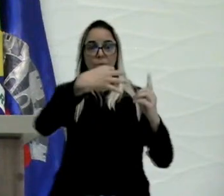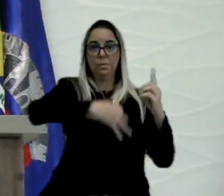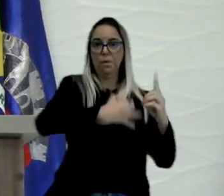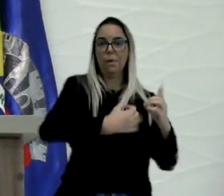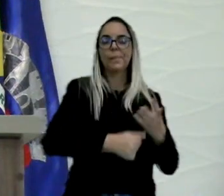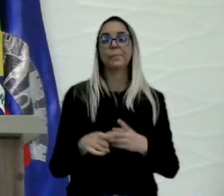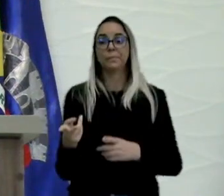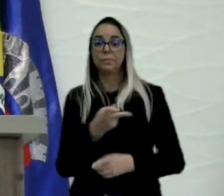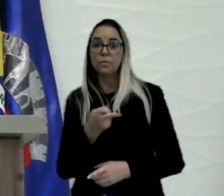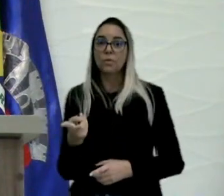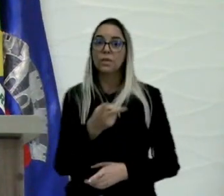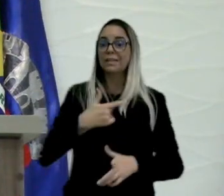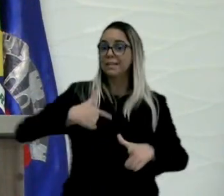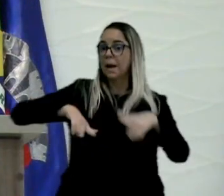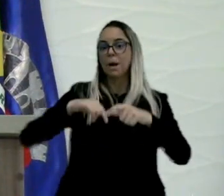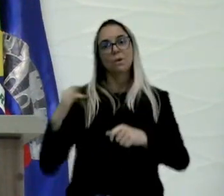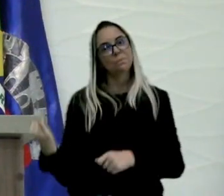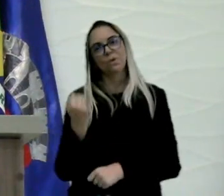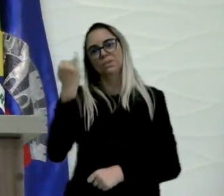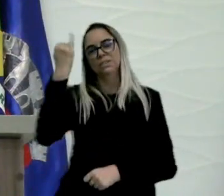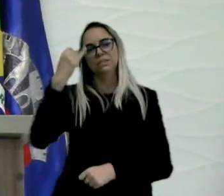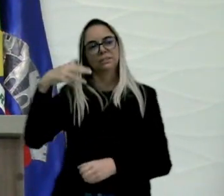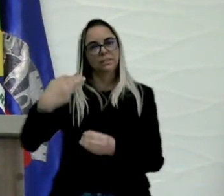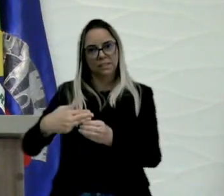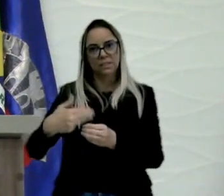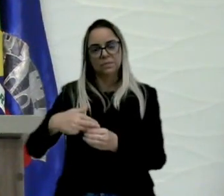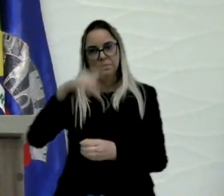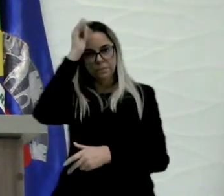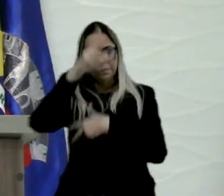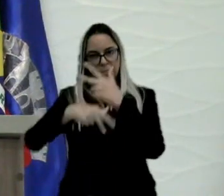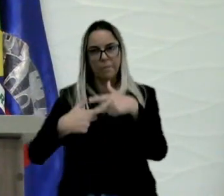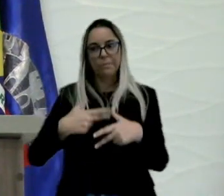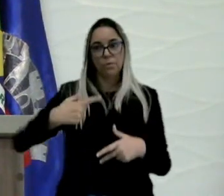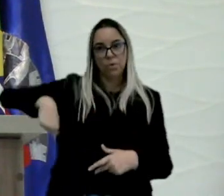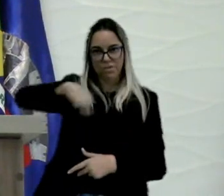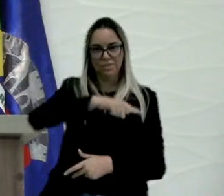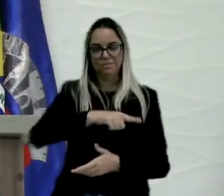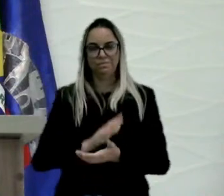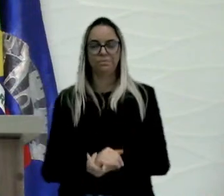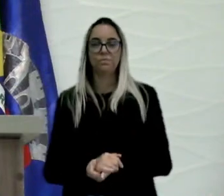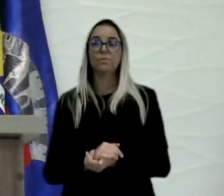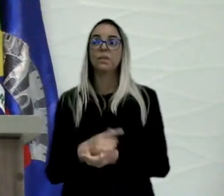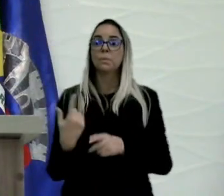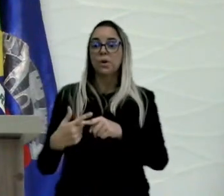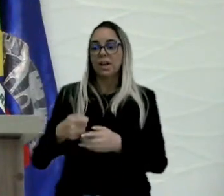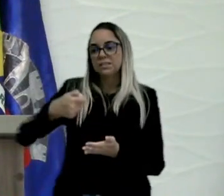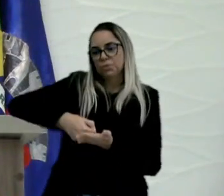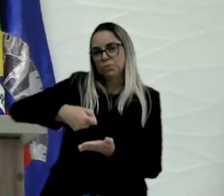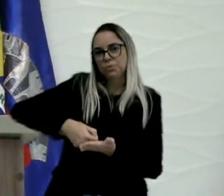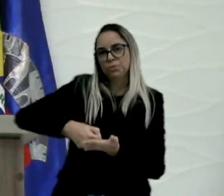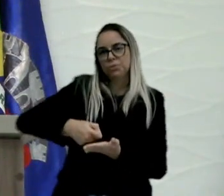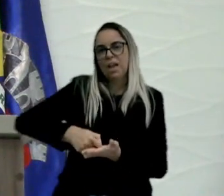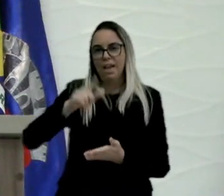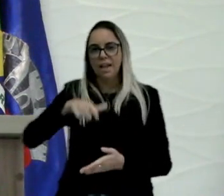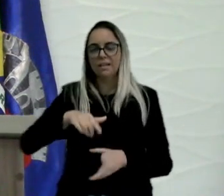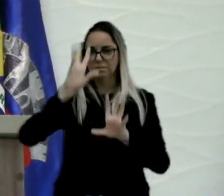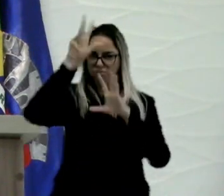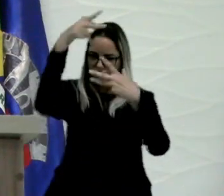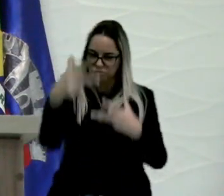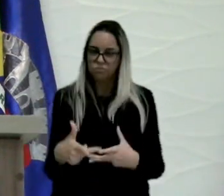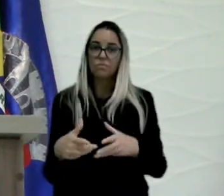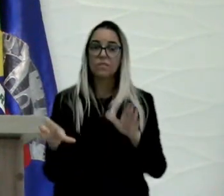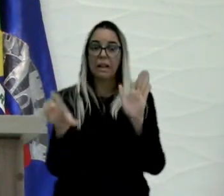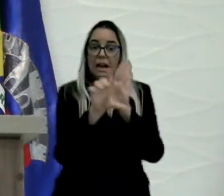trabalho muito importante em nosso município Cumprindo com dever e honra com as